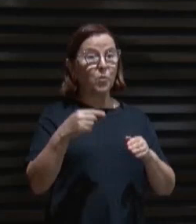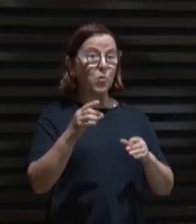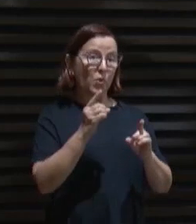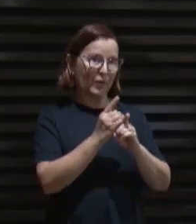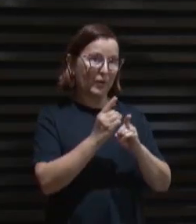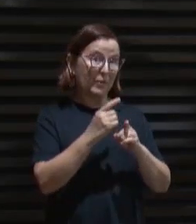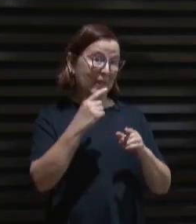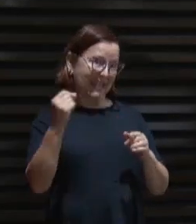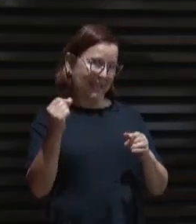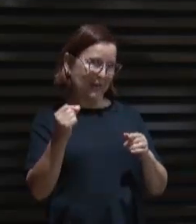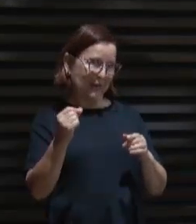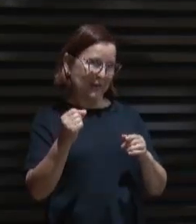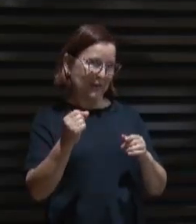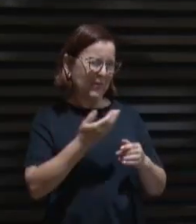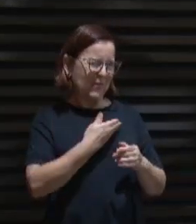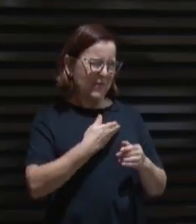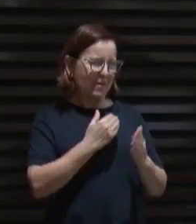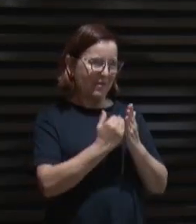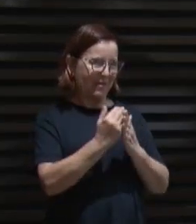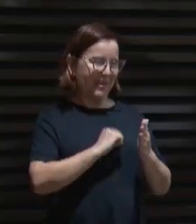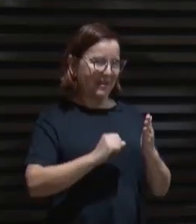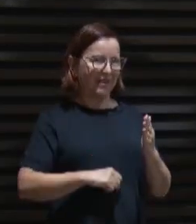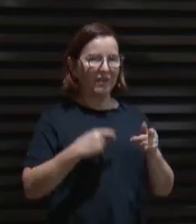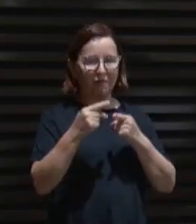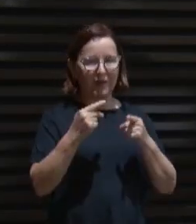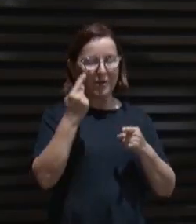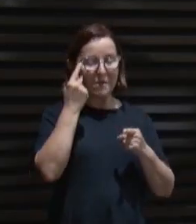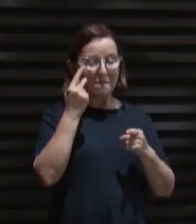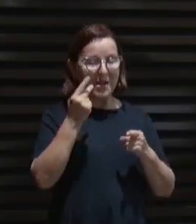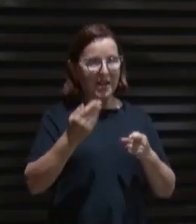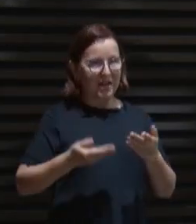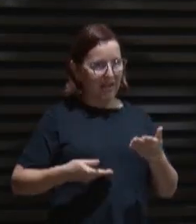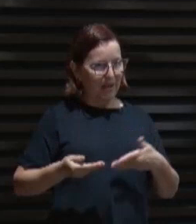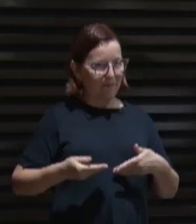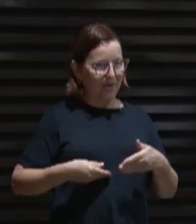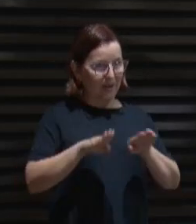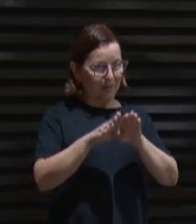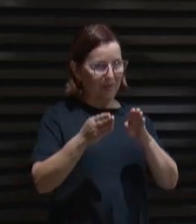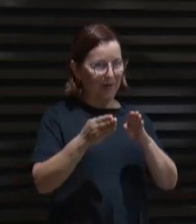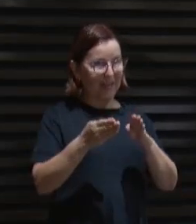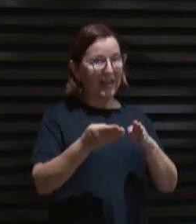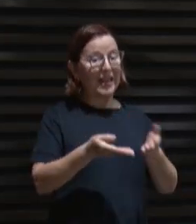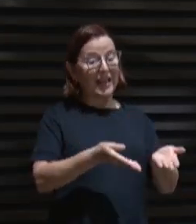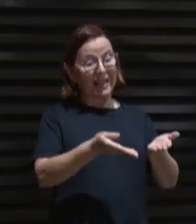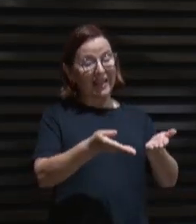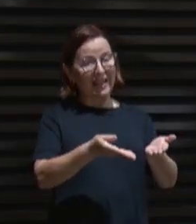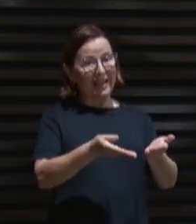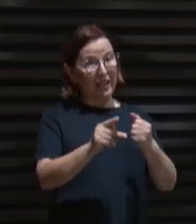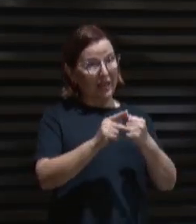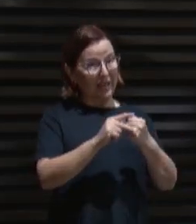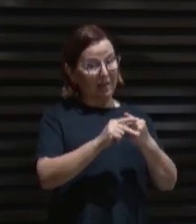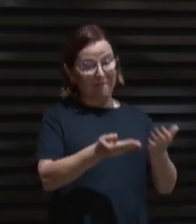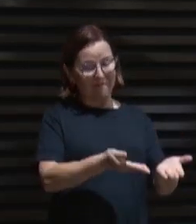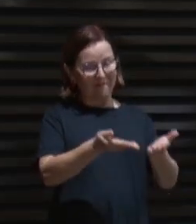era conhecido do sumo sacerdote, falou com a encarregada da porta e levou a Pedro para dentro. Você